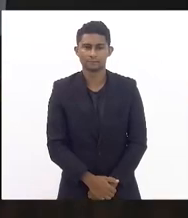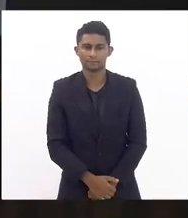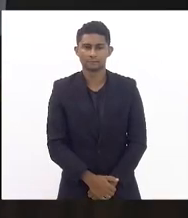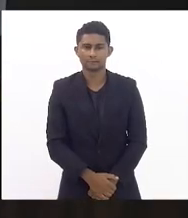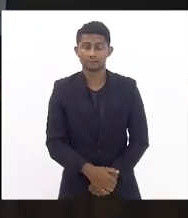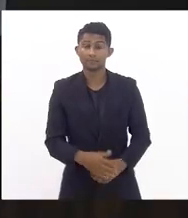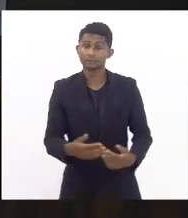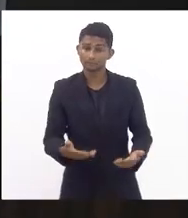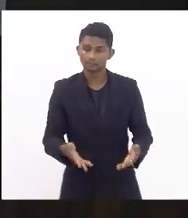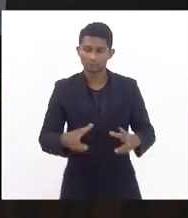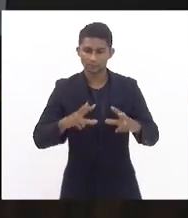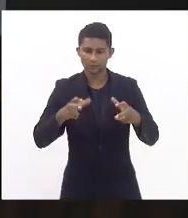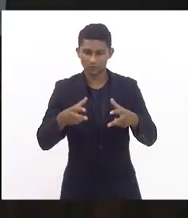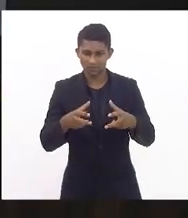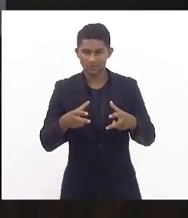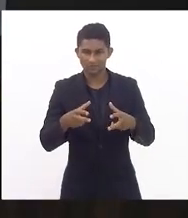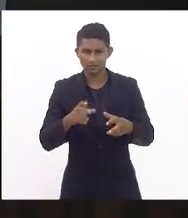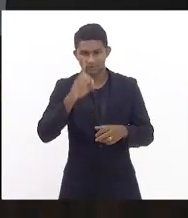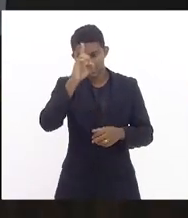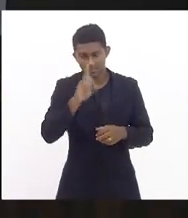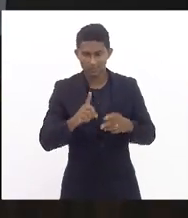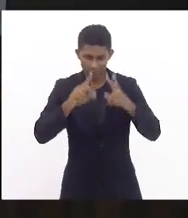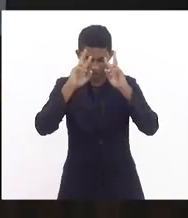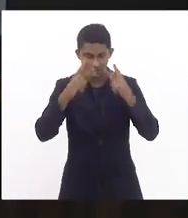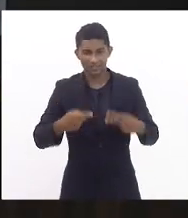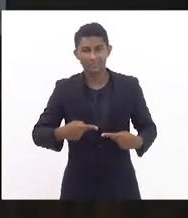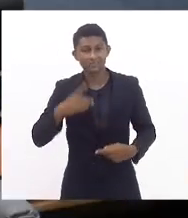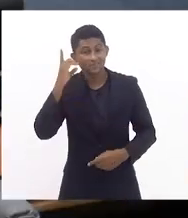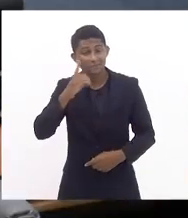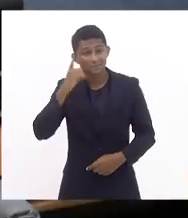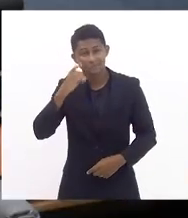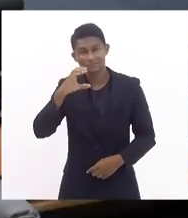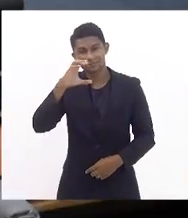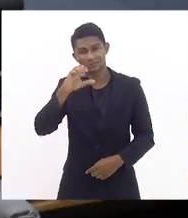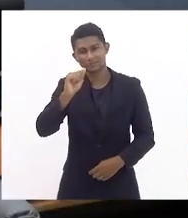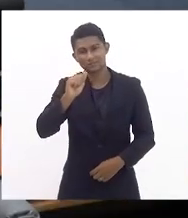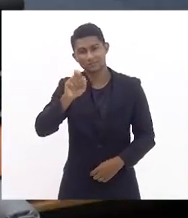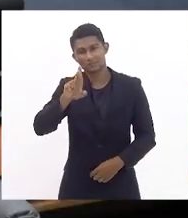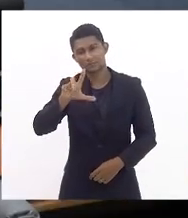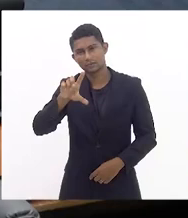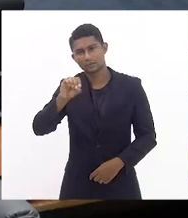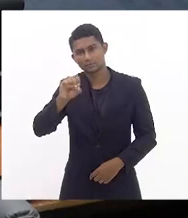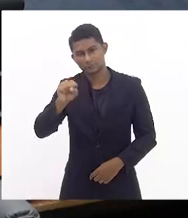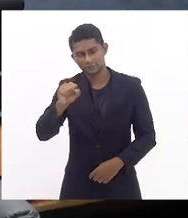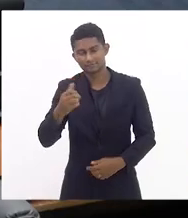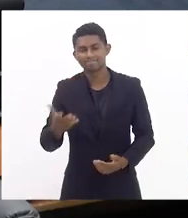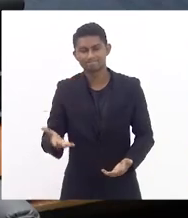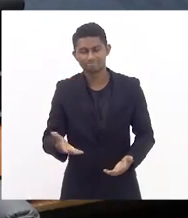Pela Comissão de Direitos Humanos, deputado Carlos Mink. Daniel, autora.